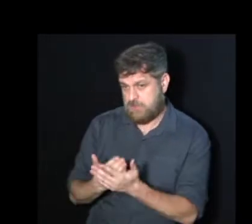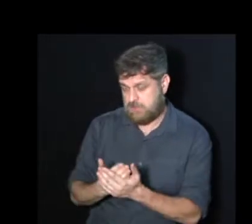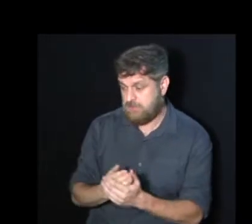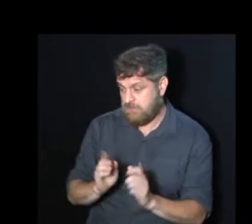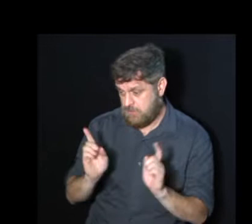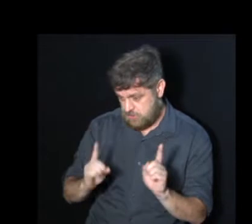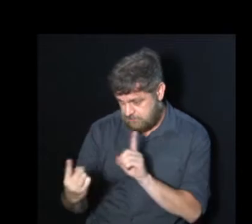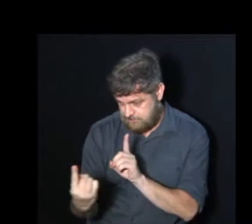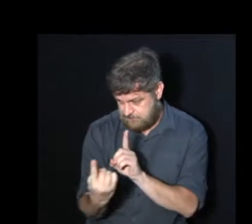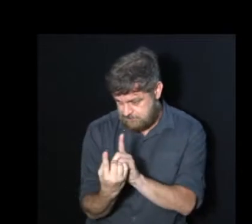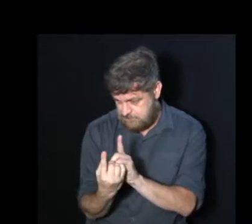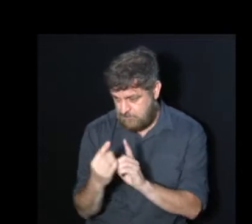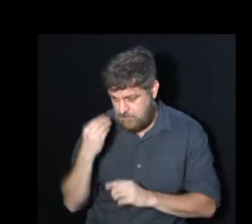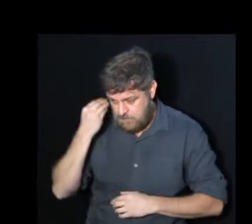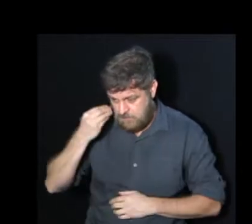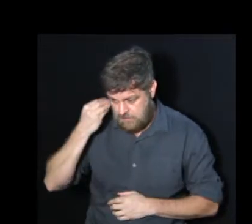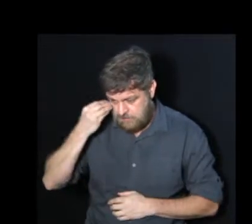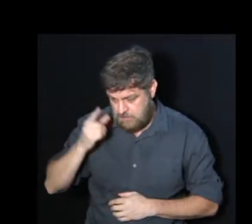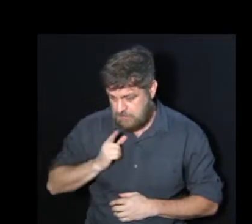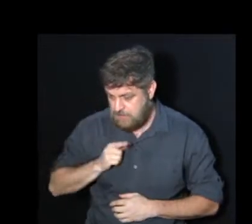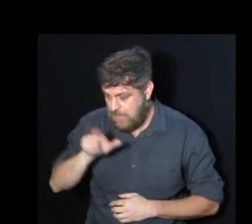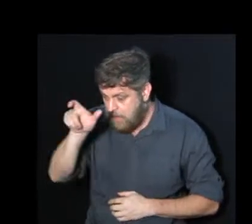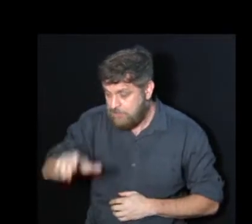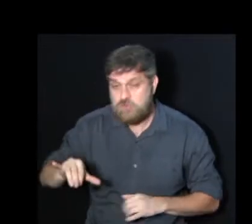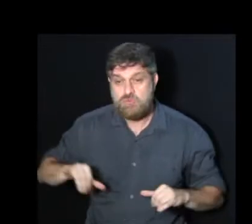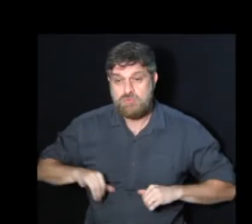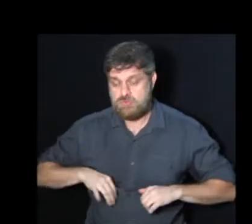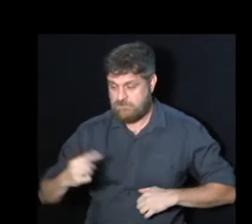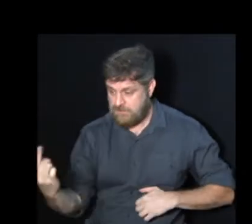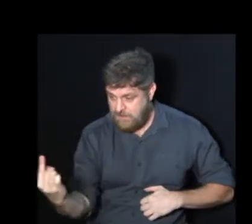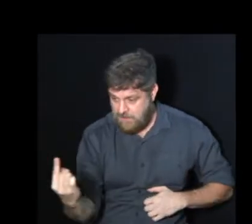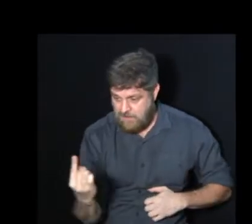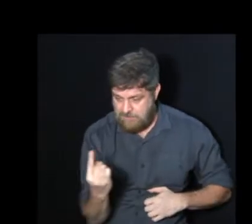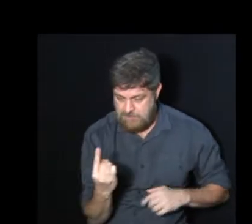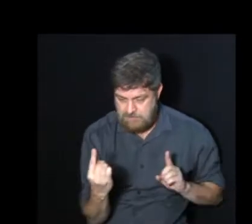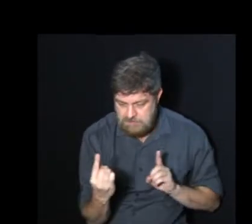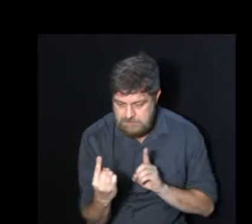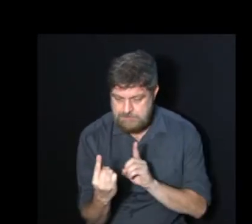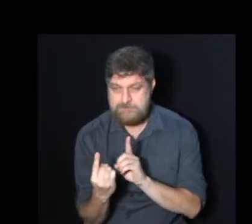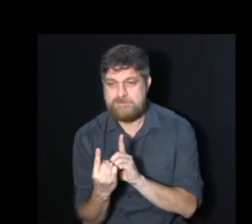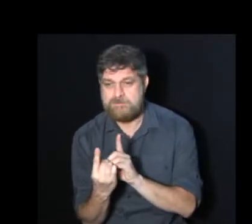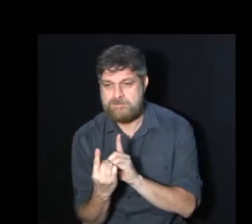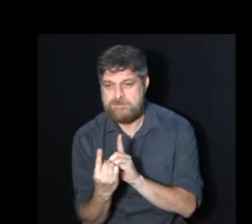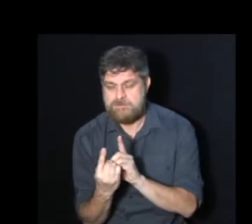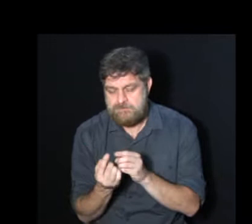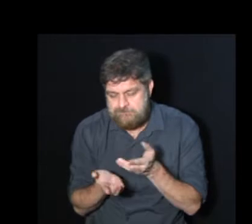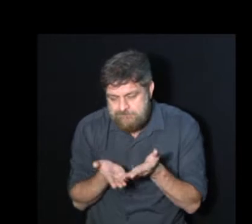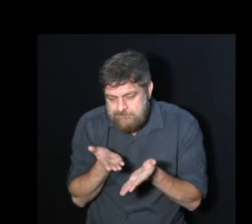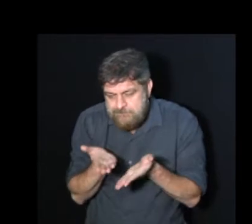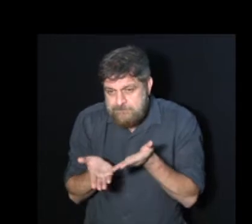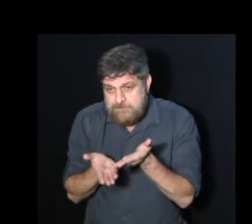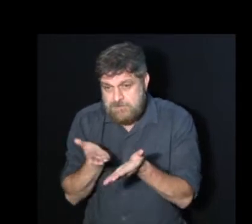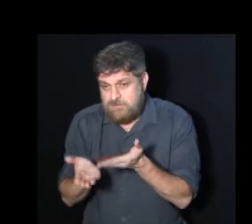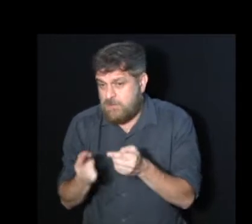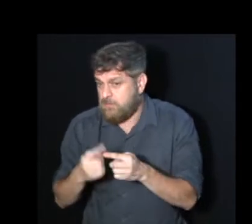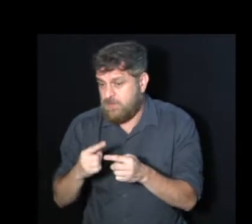tido algumas experiências como essas de acolhimento a mulheres vítimas de violência, que por muitas vezes não